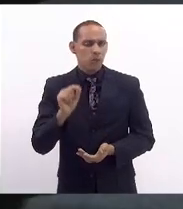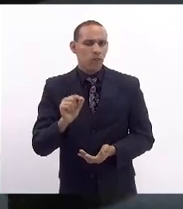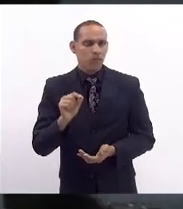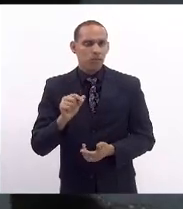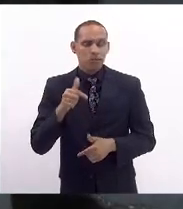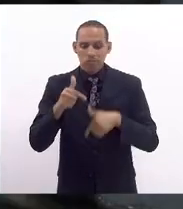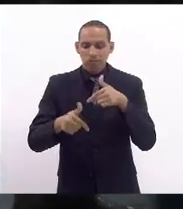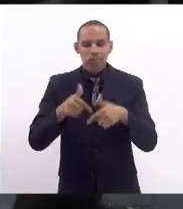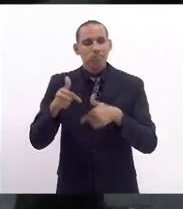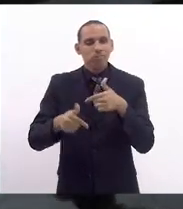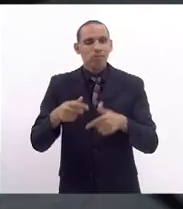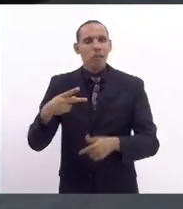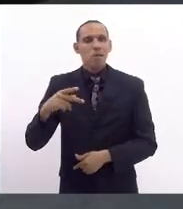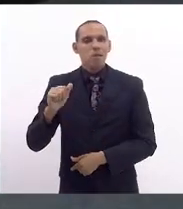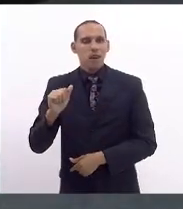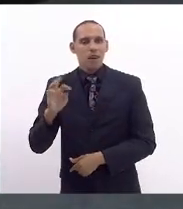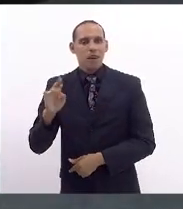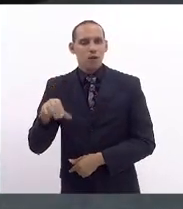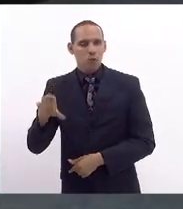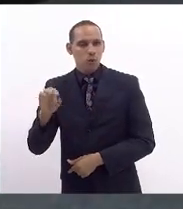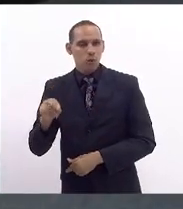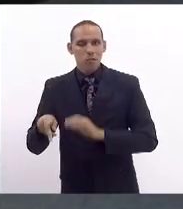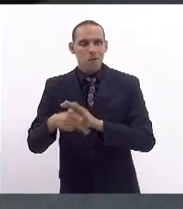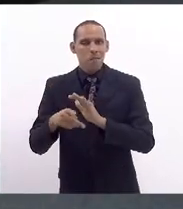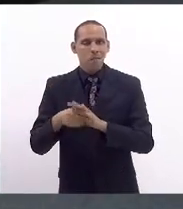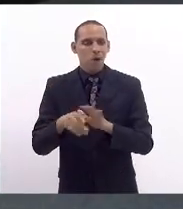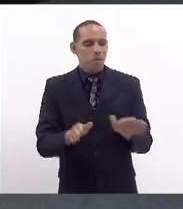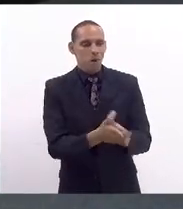exerci a função de patrono dos mais